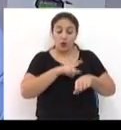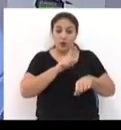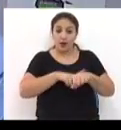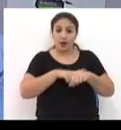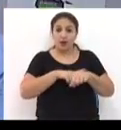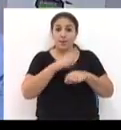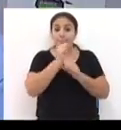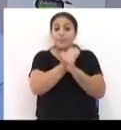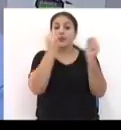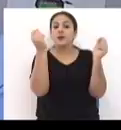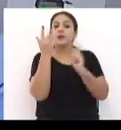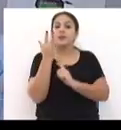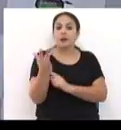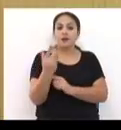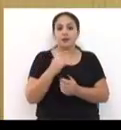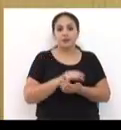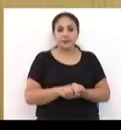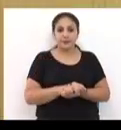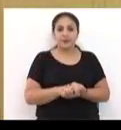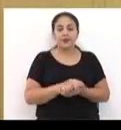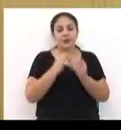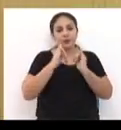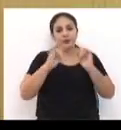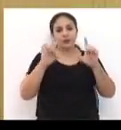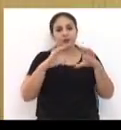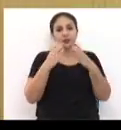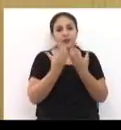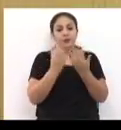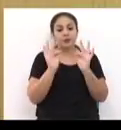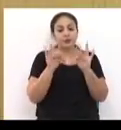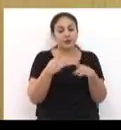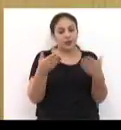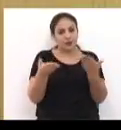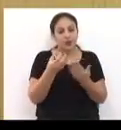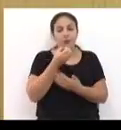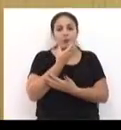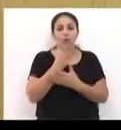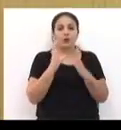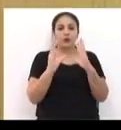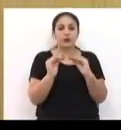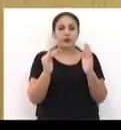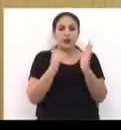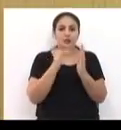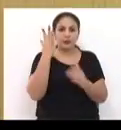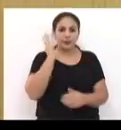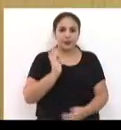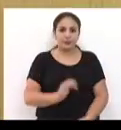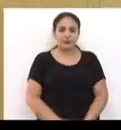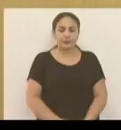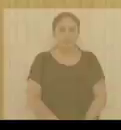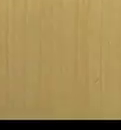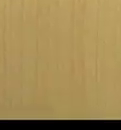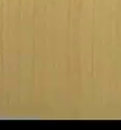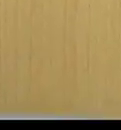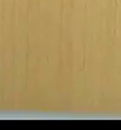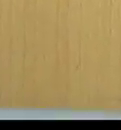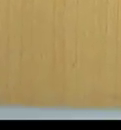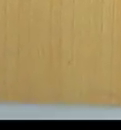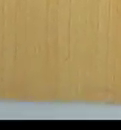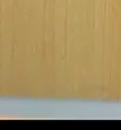horário tarde, manhã e tarde. E o Jornal da Câmara termina aqui. Uma boa noite e até amanhã.